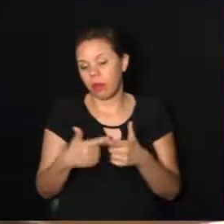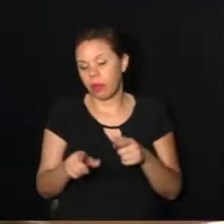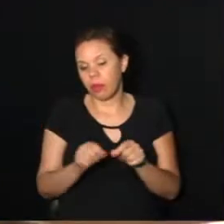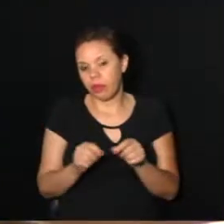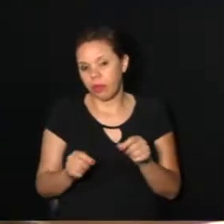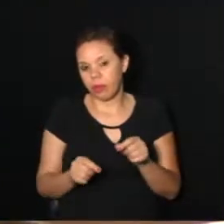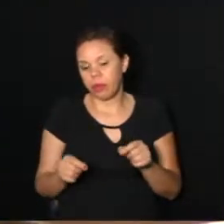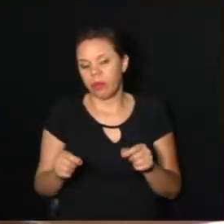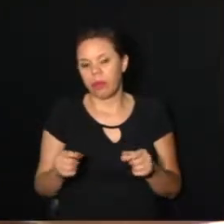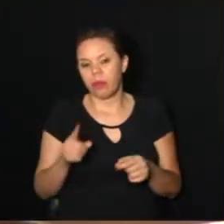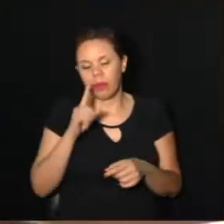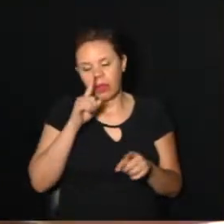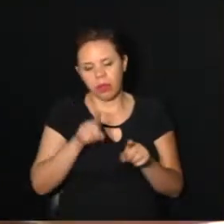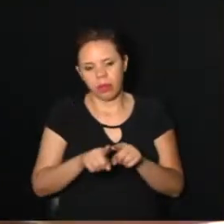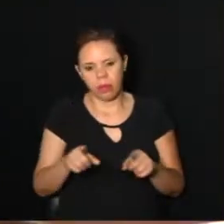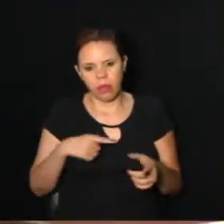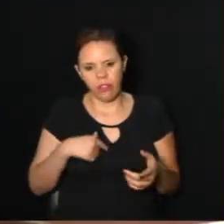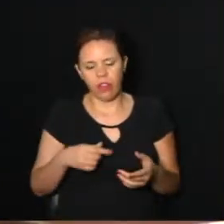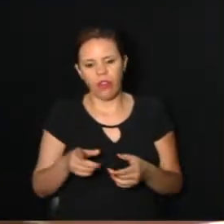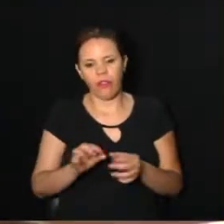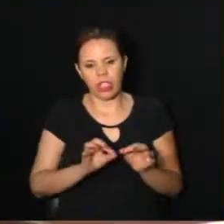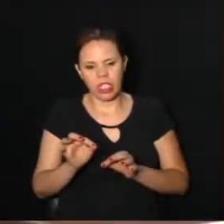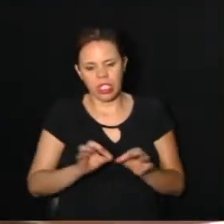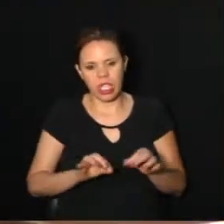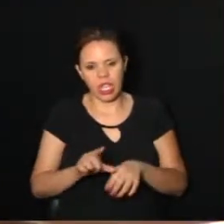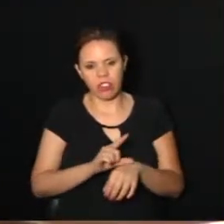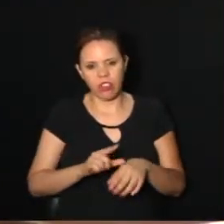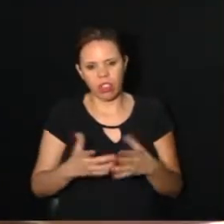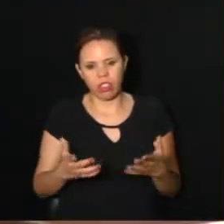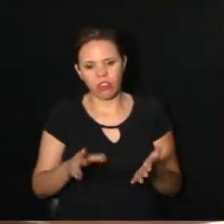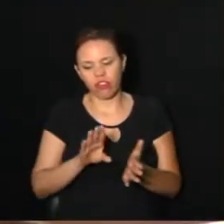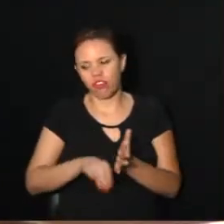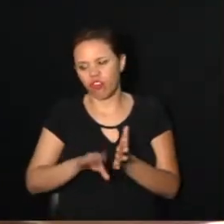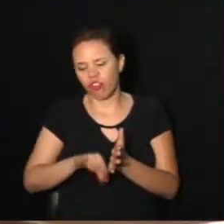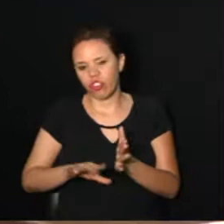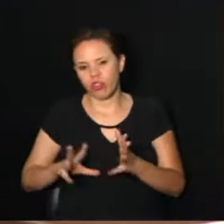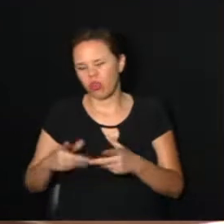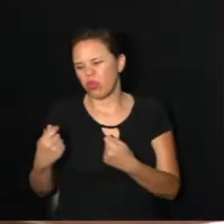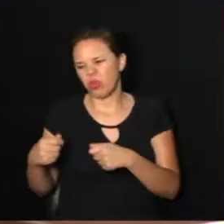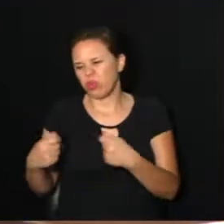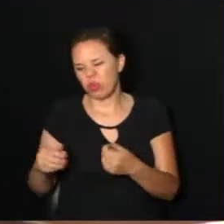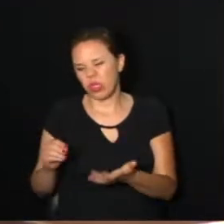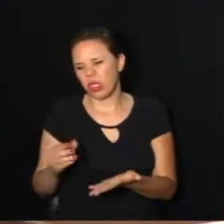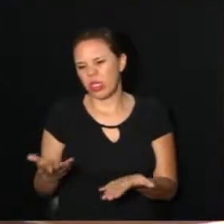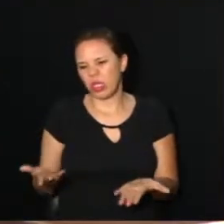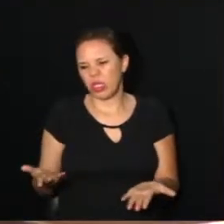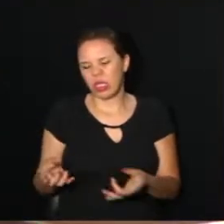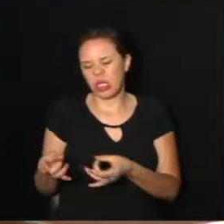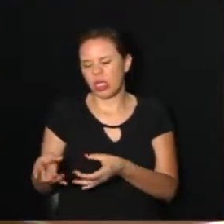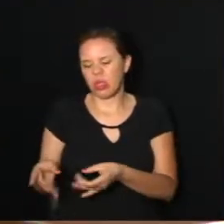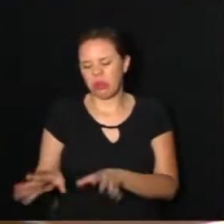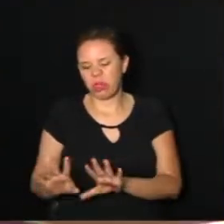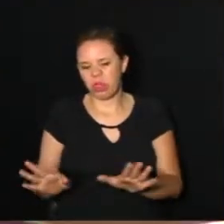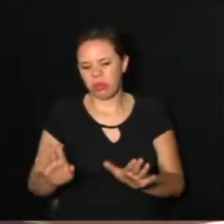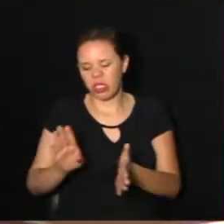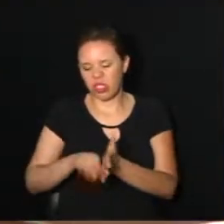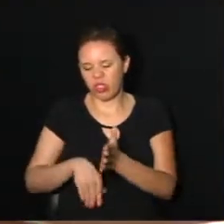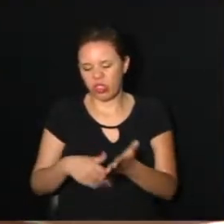legislação, olhar e tirar tudo aquilo que é desnecessário e que